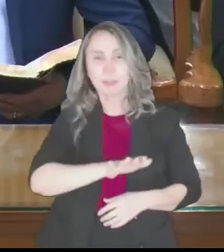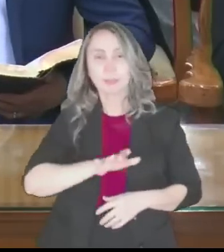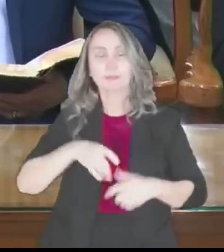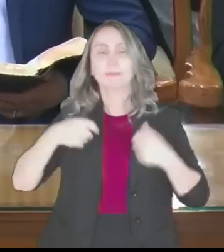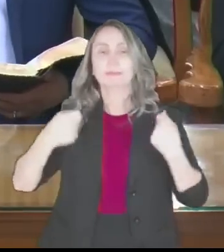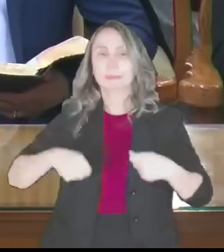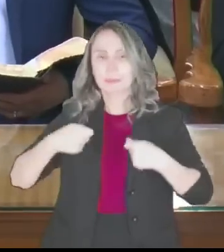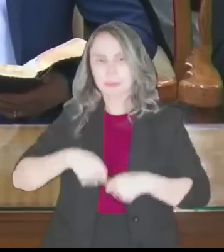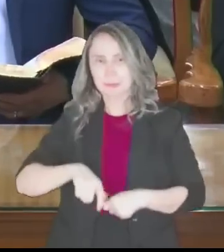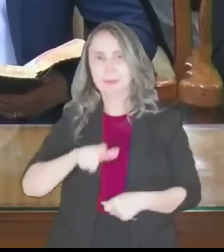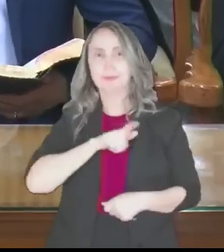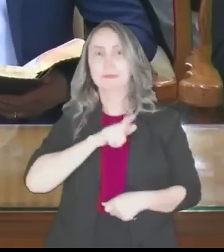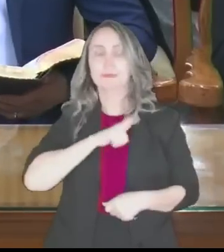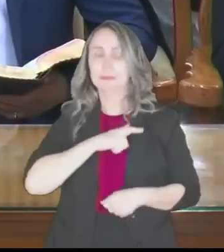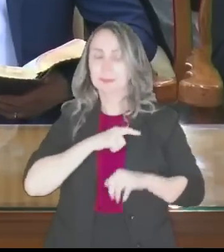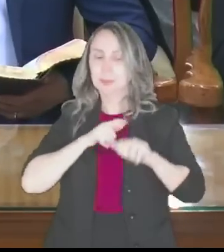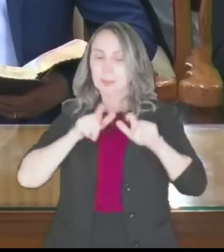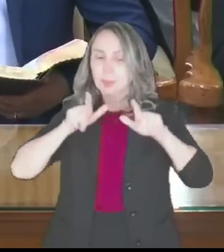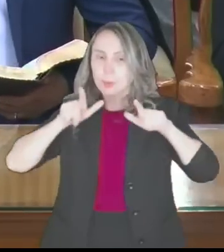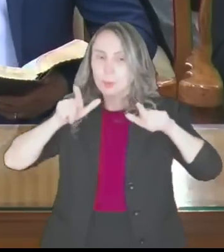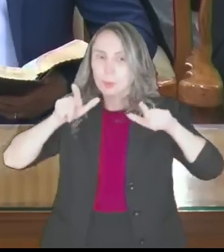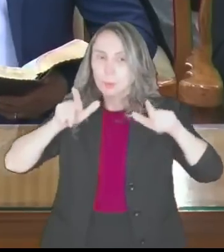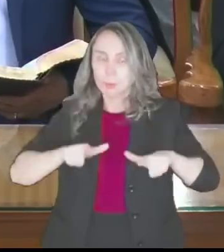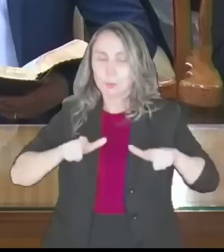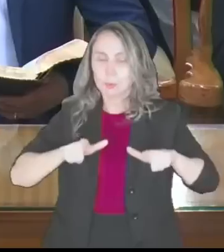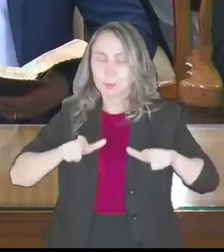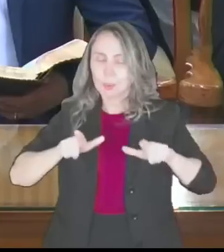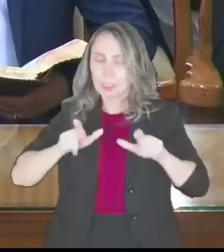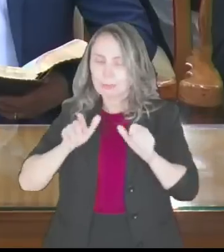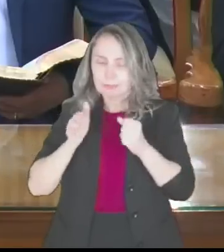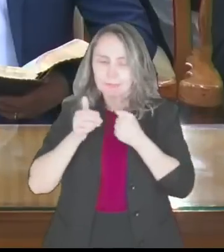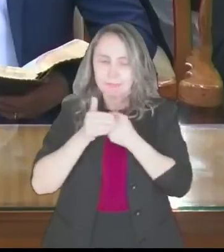lugar secreto com Jesus.